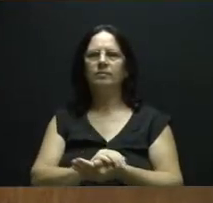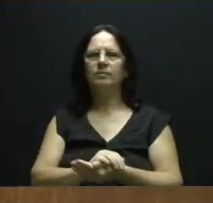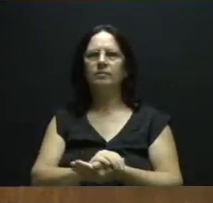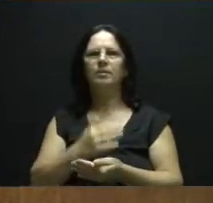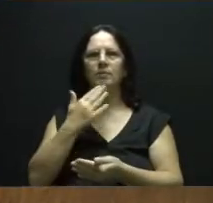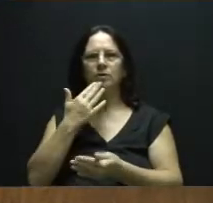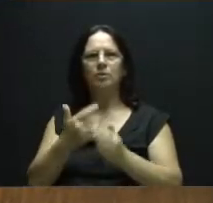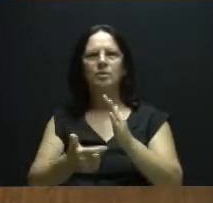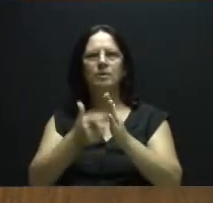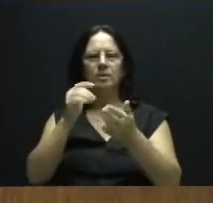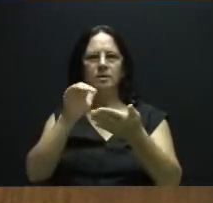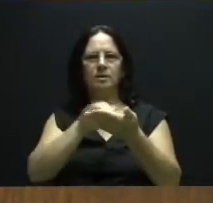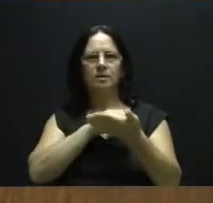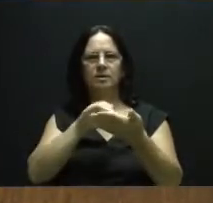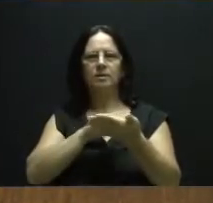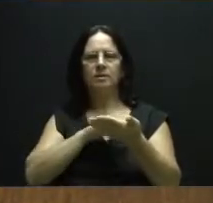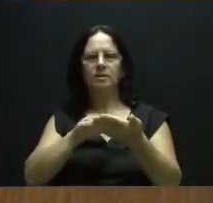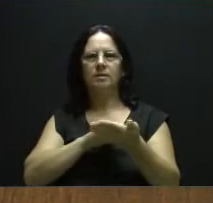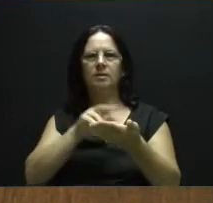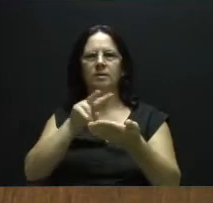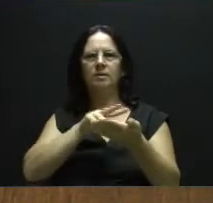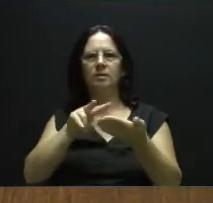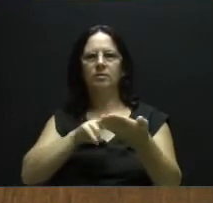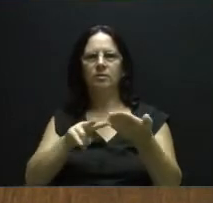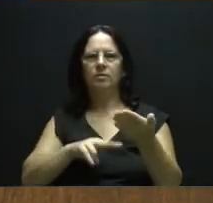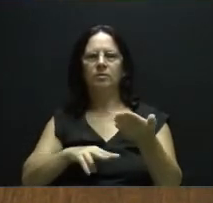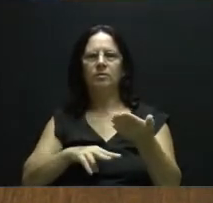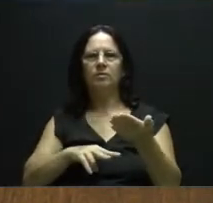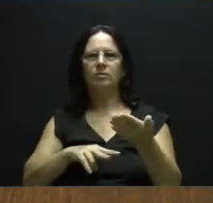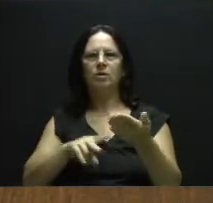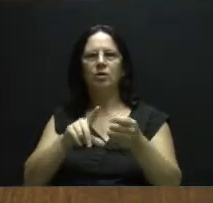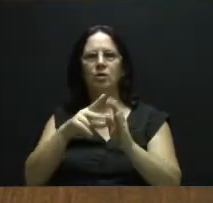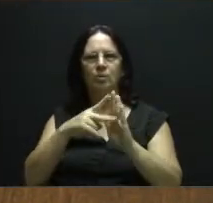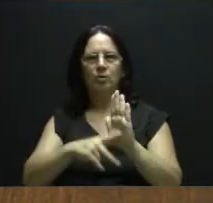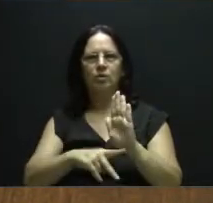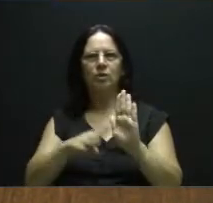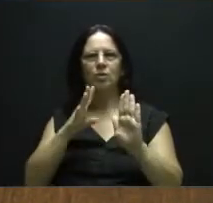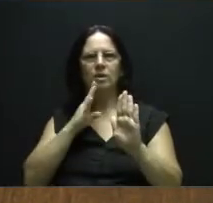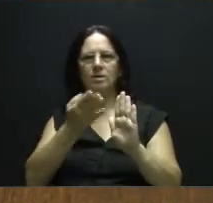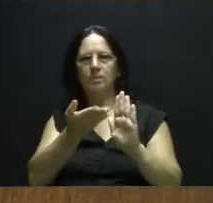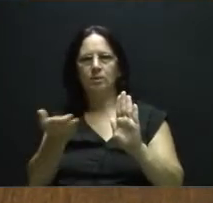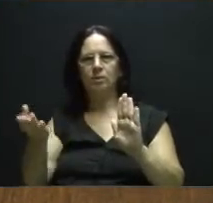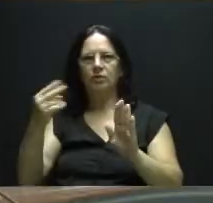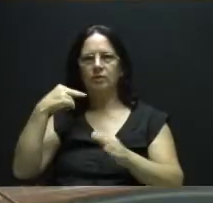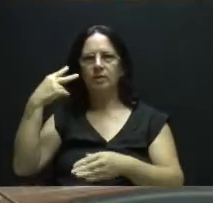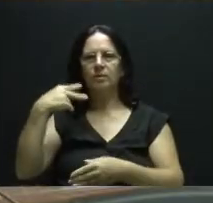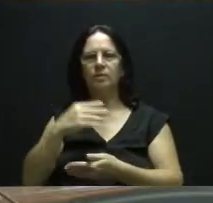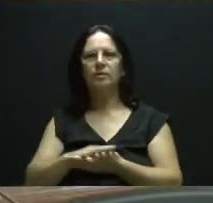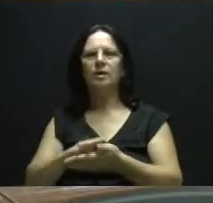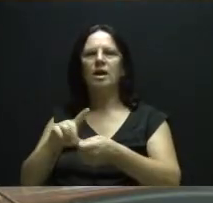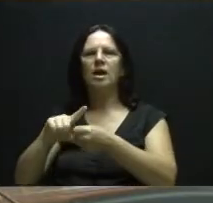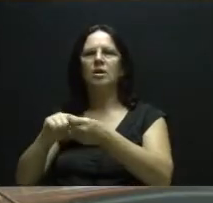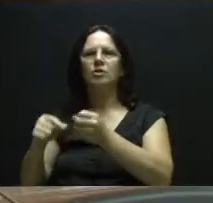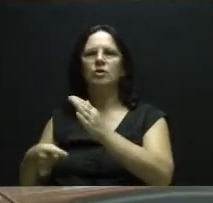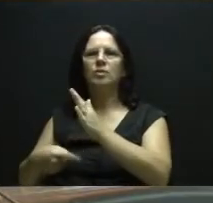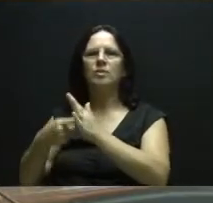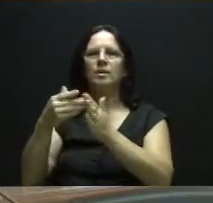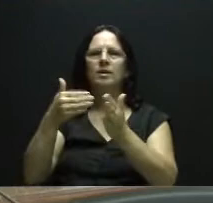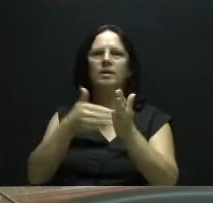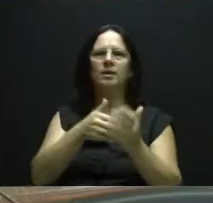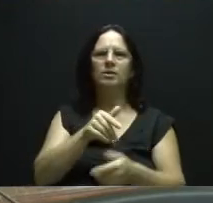solicita ao senhor primeiro secretário que proceda à leitura do projeto conforme deliberação do plenário artigo 1º